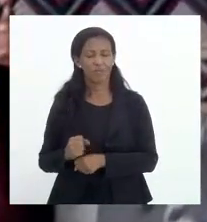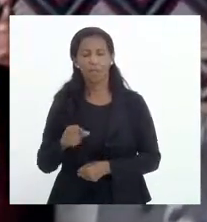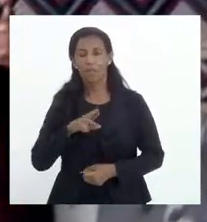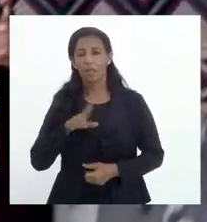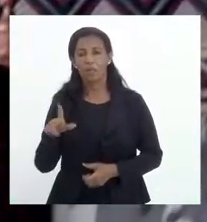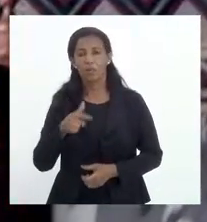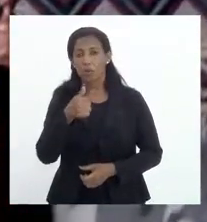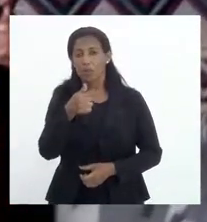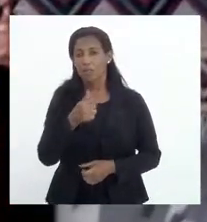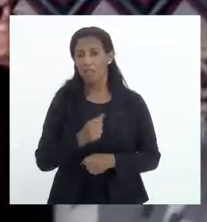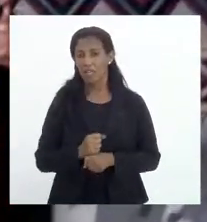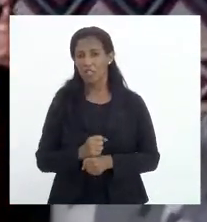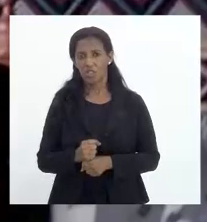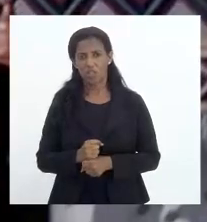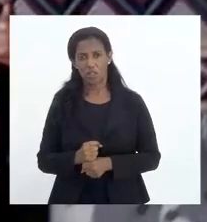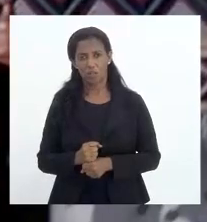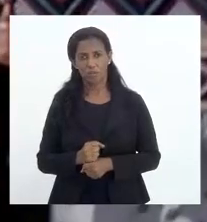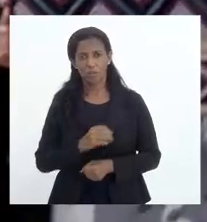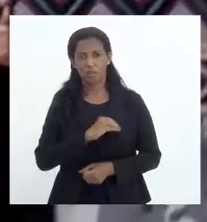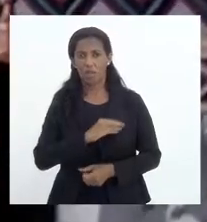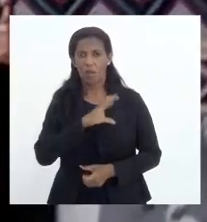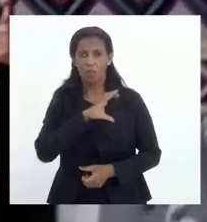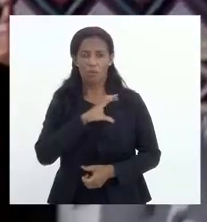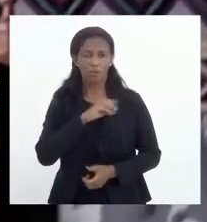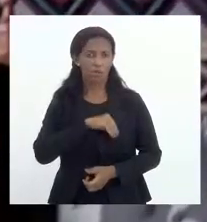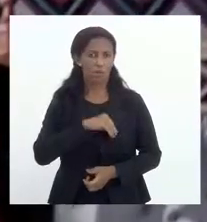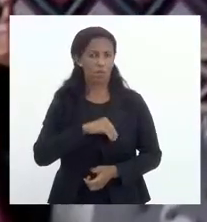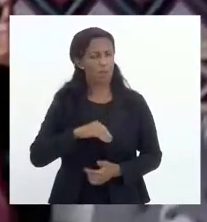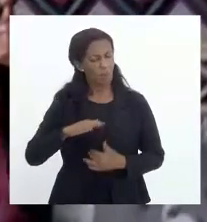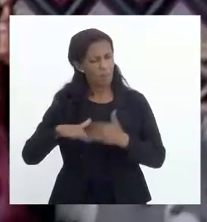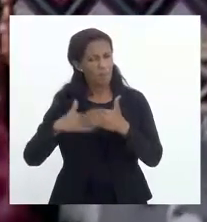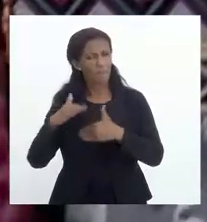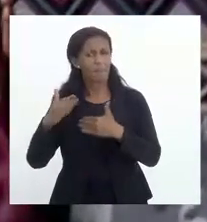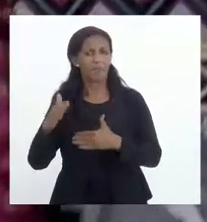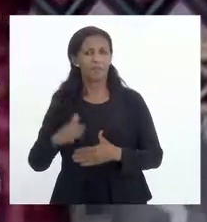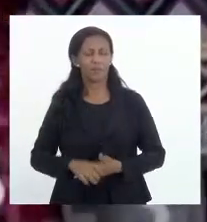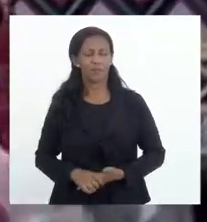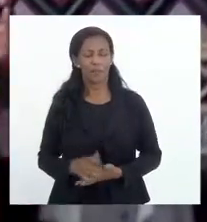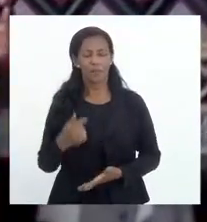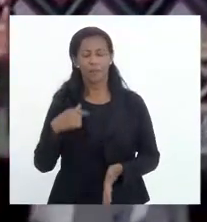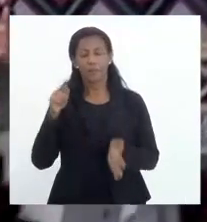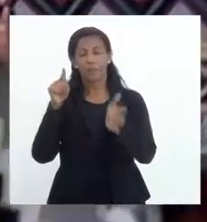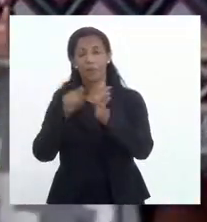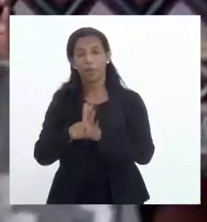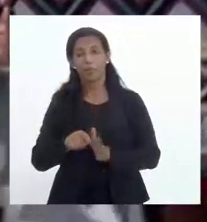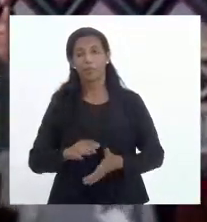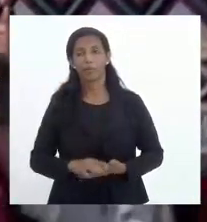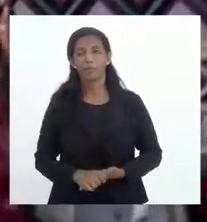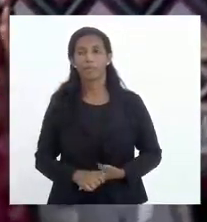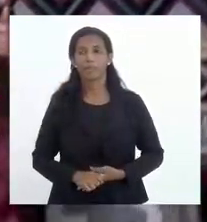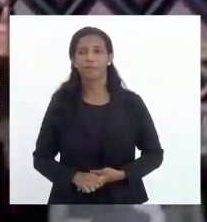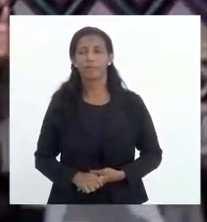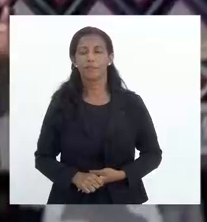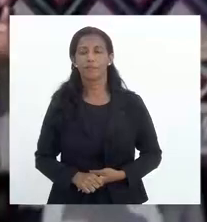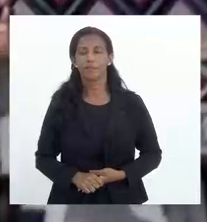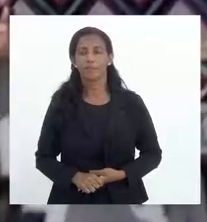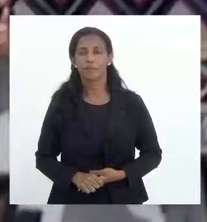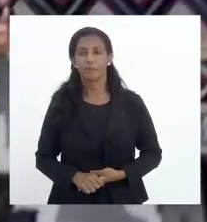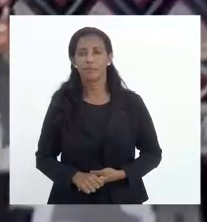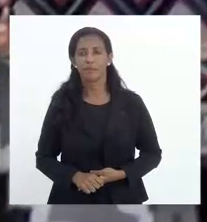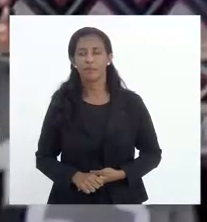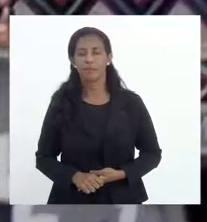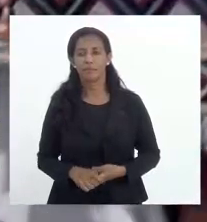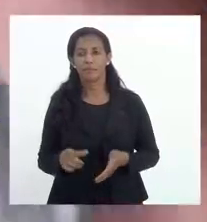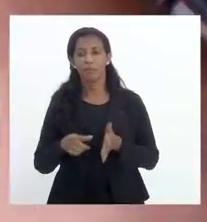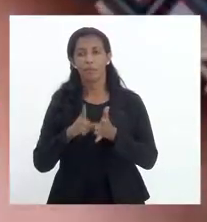nos 7 anos sem reajuste, mas há mais tempo. Bom, a minha pergunta vai no sentido, primeiro, antes